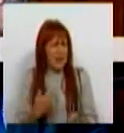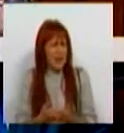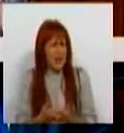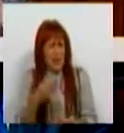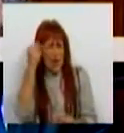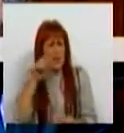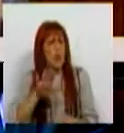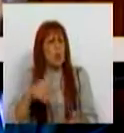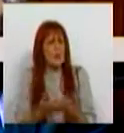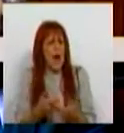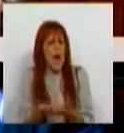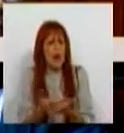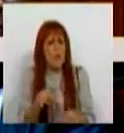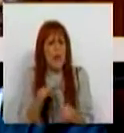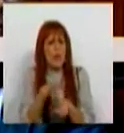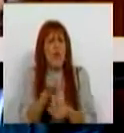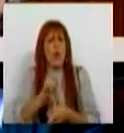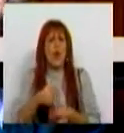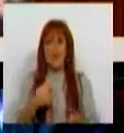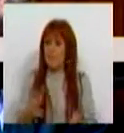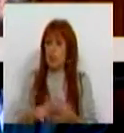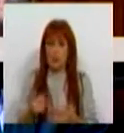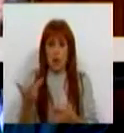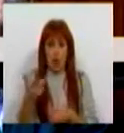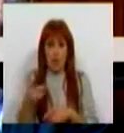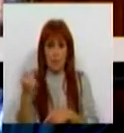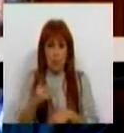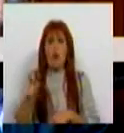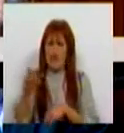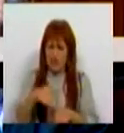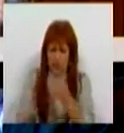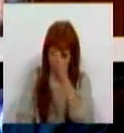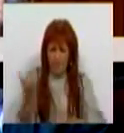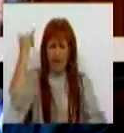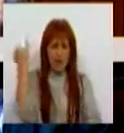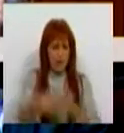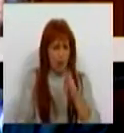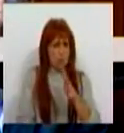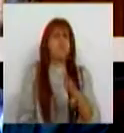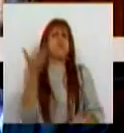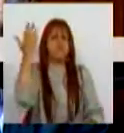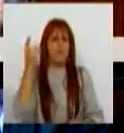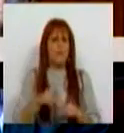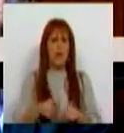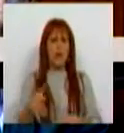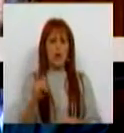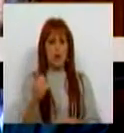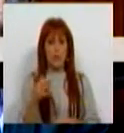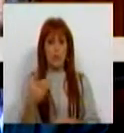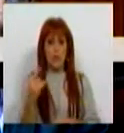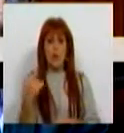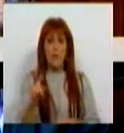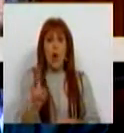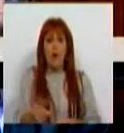economia. E a verdade é que o ter ido além da Troika e o enorme aumento de impostos em 2012, aquilo que